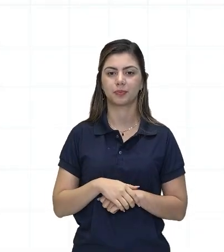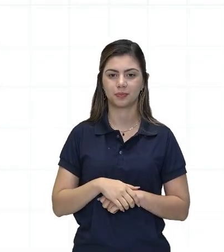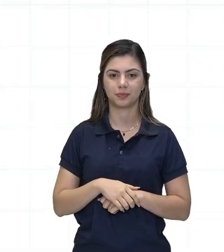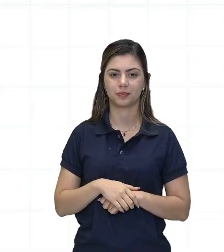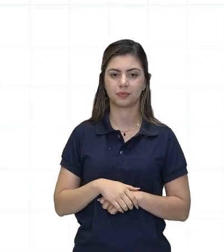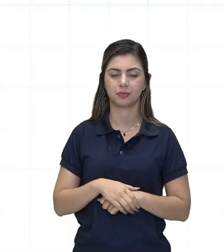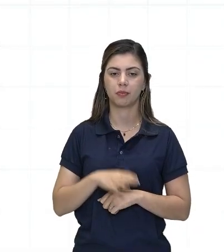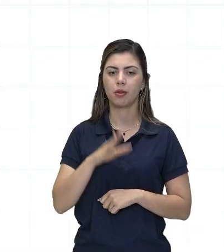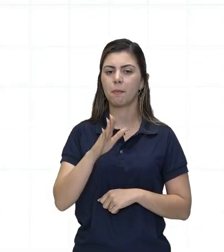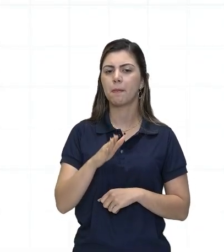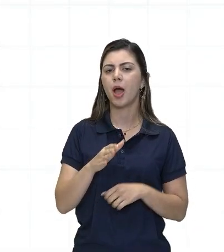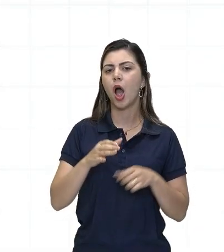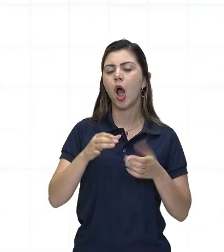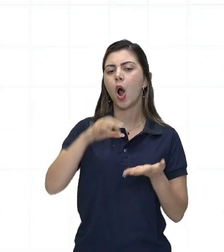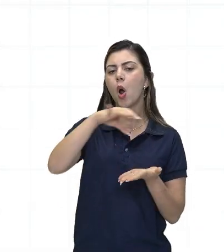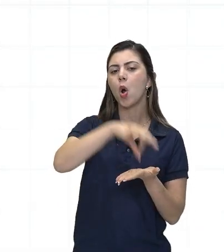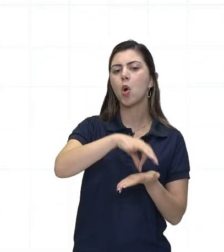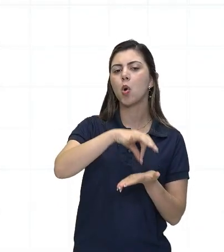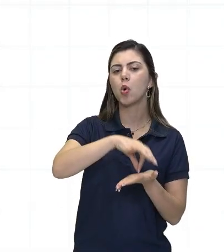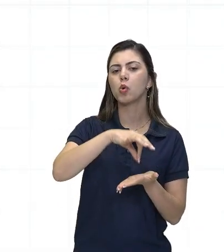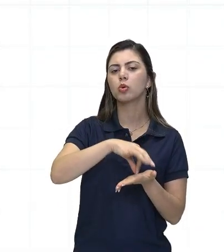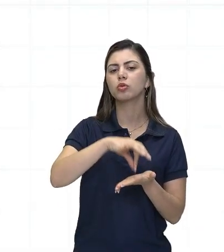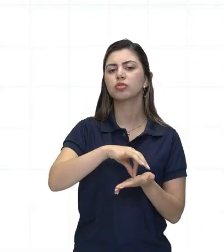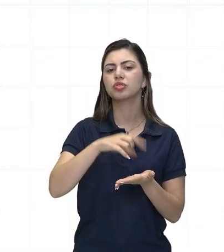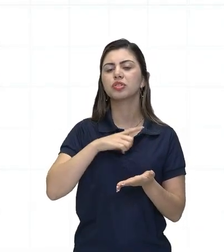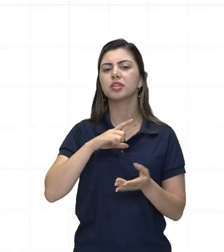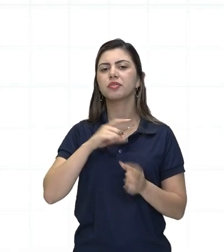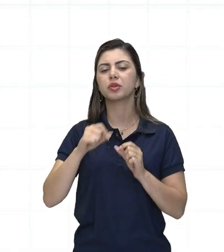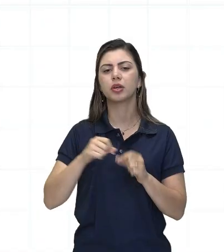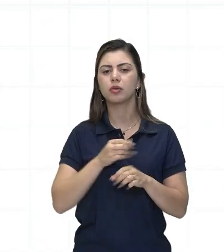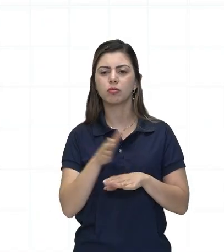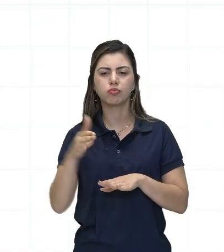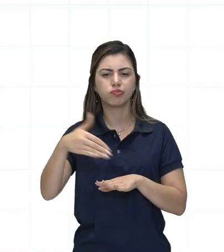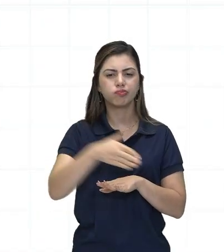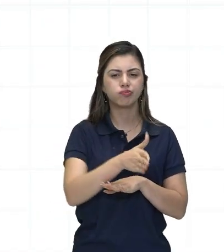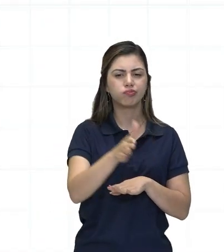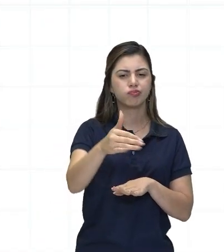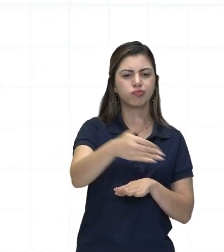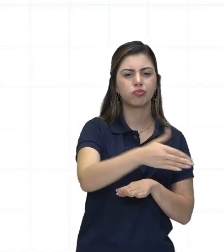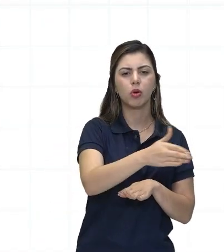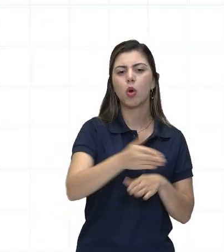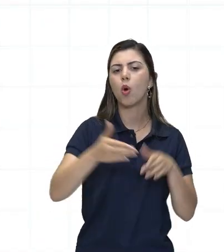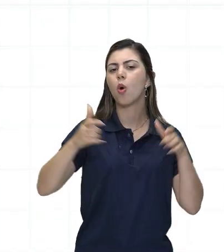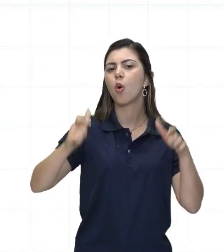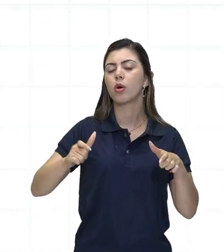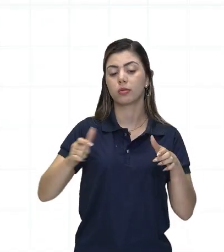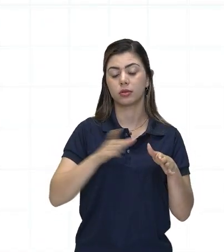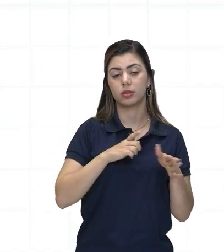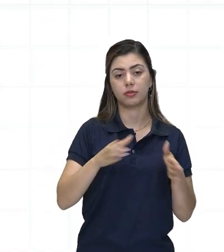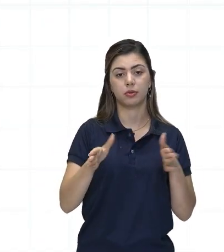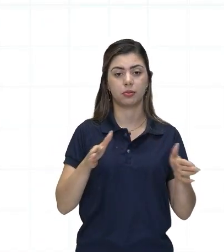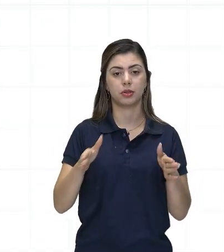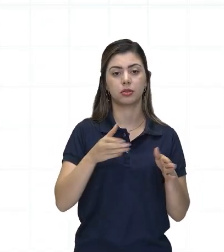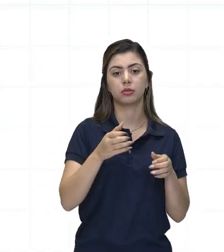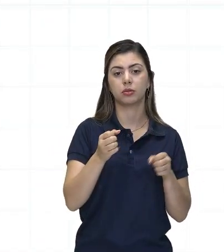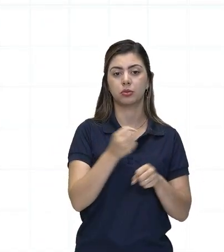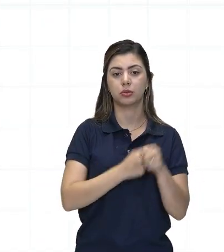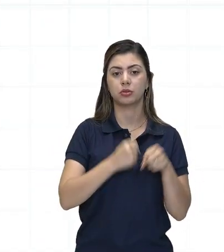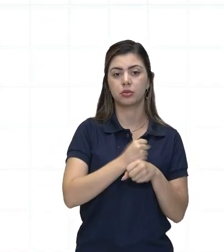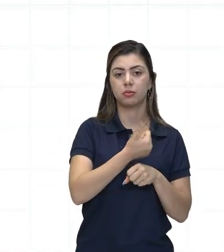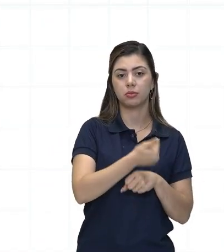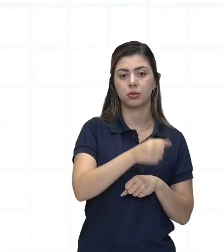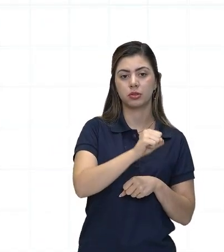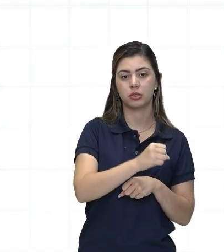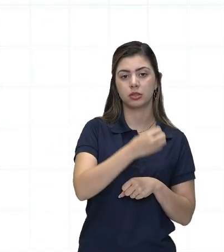a localização, né, por onde esse navio percorreu nesse período de 1831